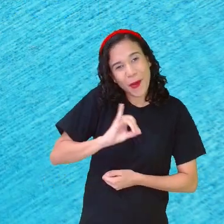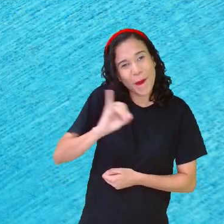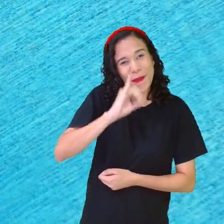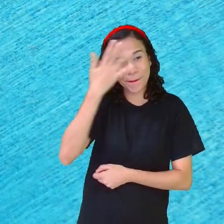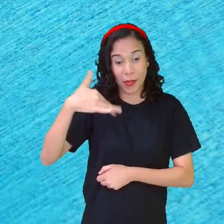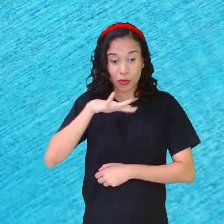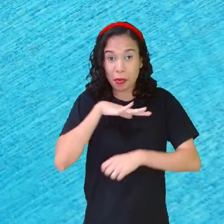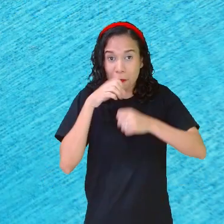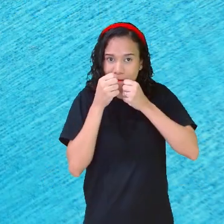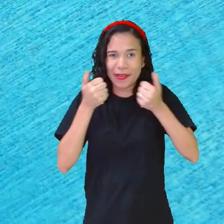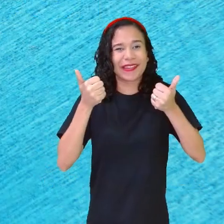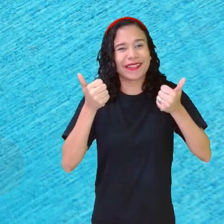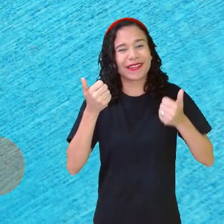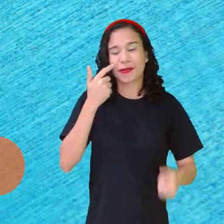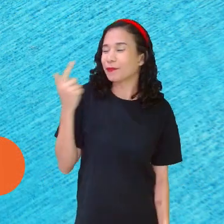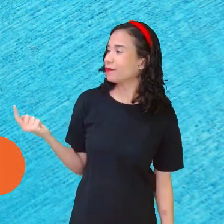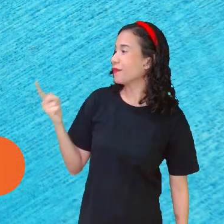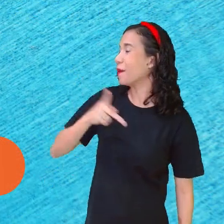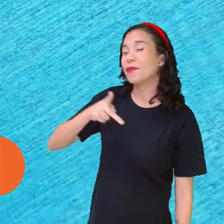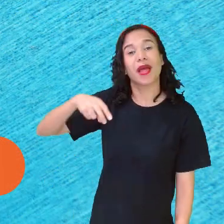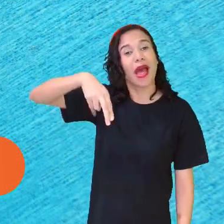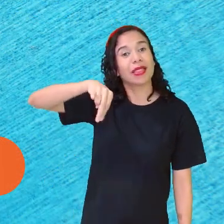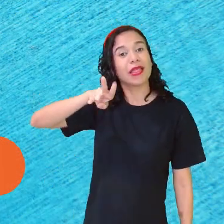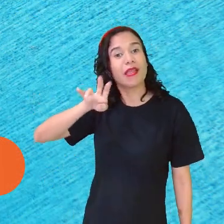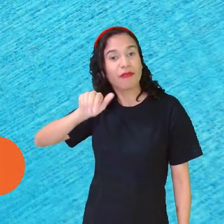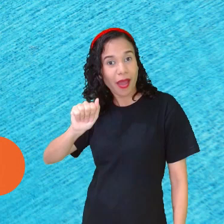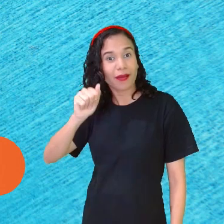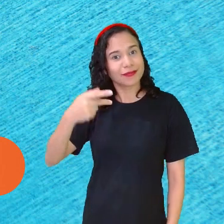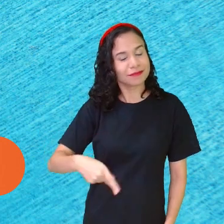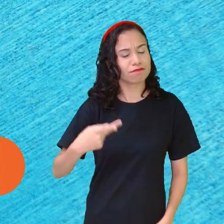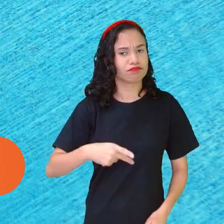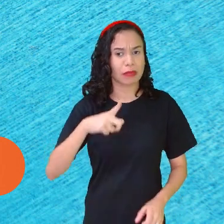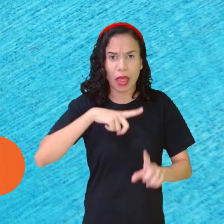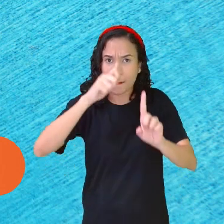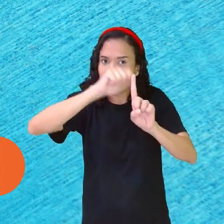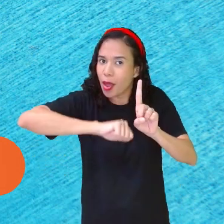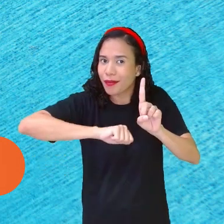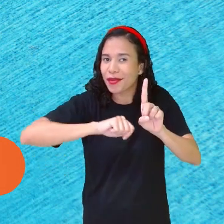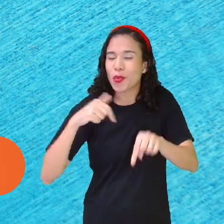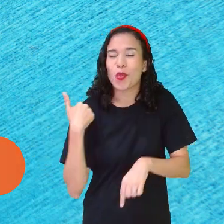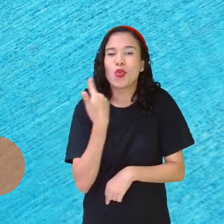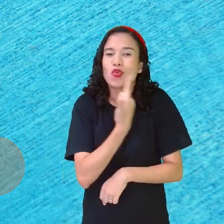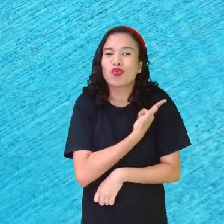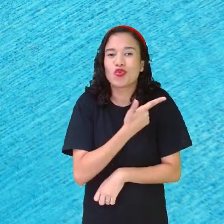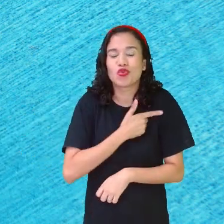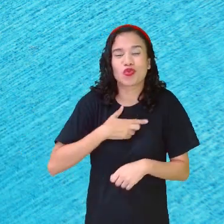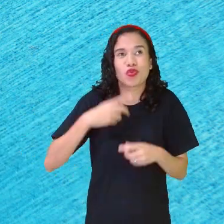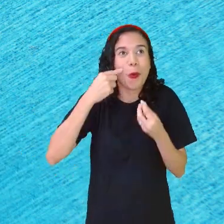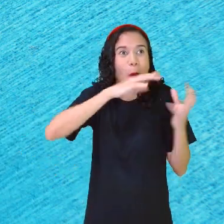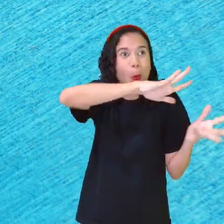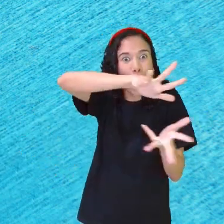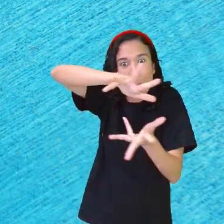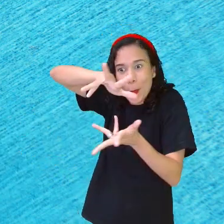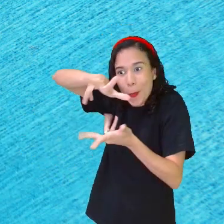Olá, turminha, tudo bem com vocês? Sou a professora Nívia Barreto da EMAD e olha, esse mês a gente está fazendo um giro pelo